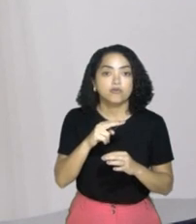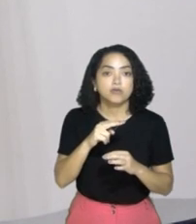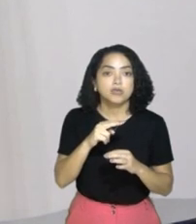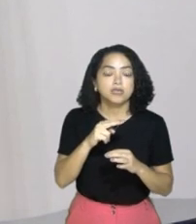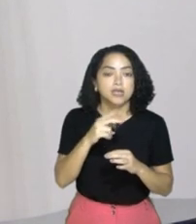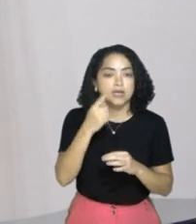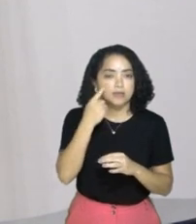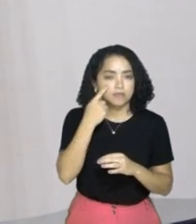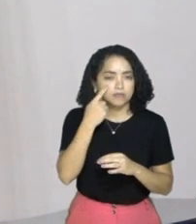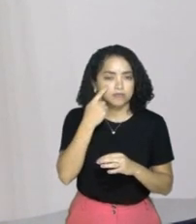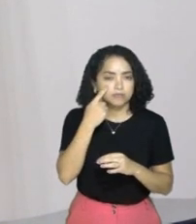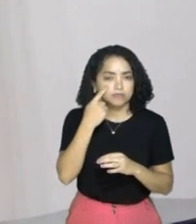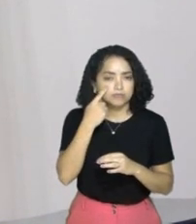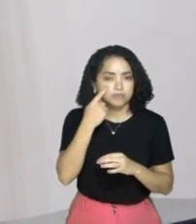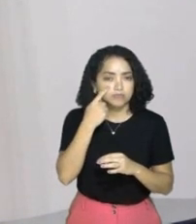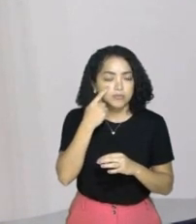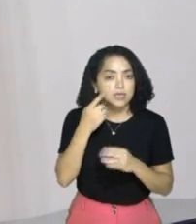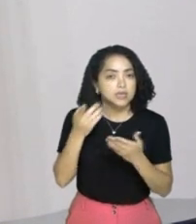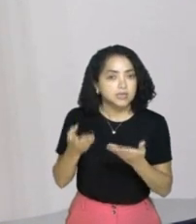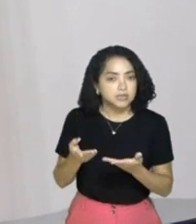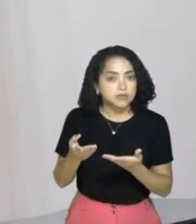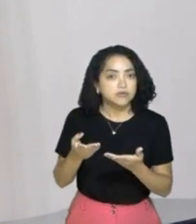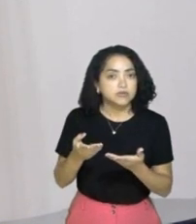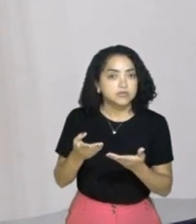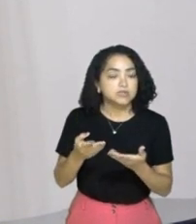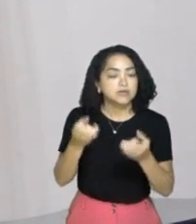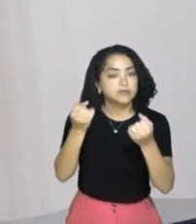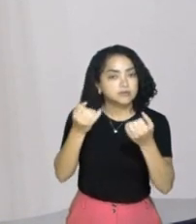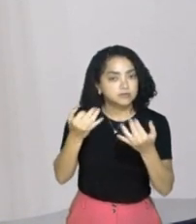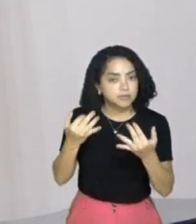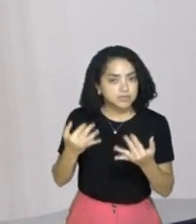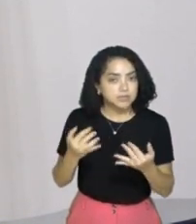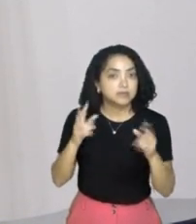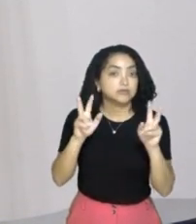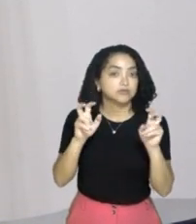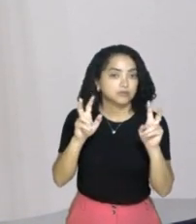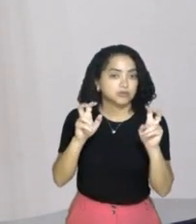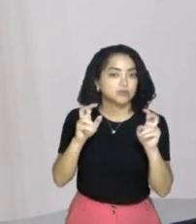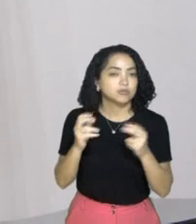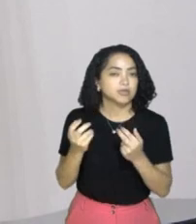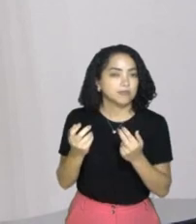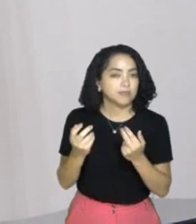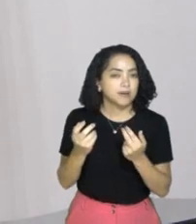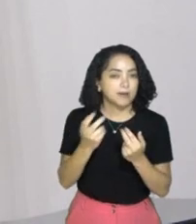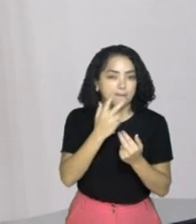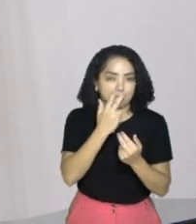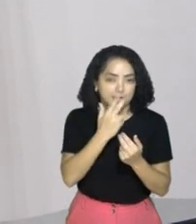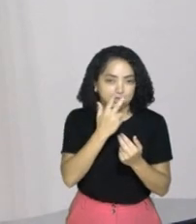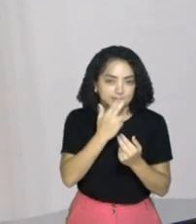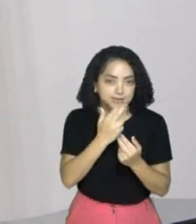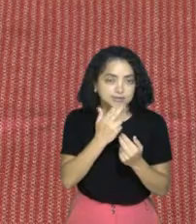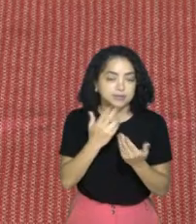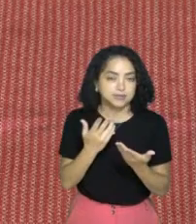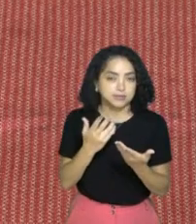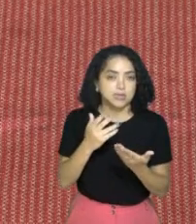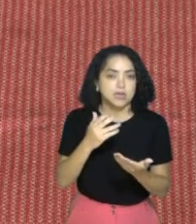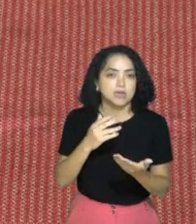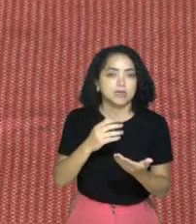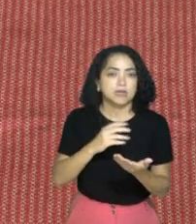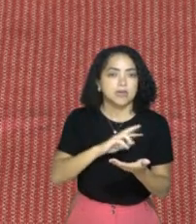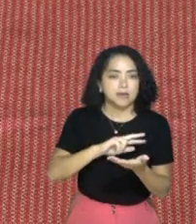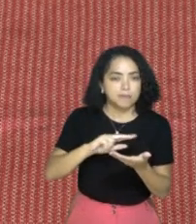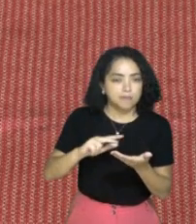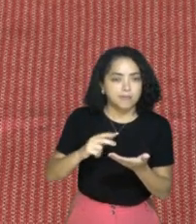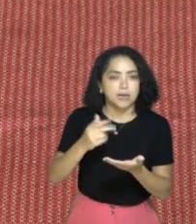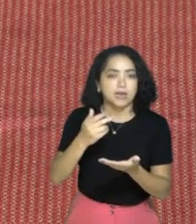matéria que você nesse estava tratando de um assunto semelhante Se não me engano prática esportiva de terceira